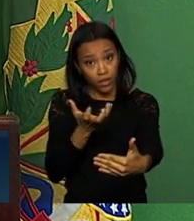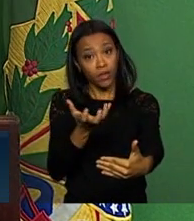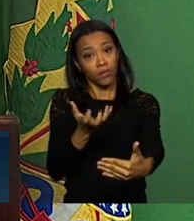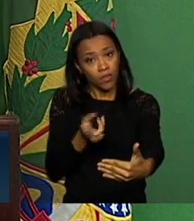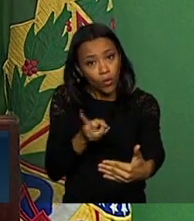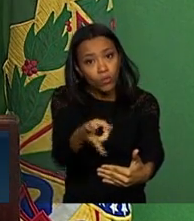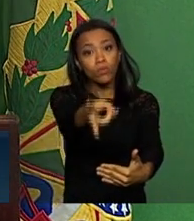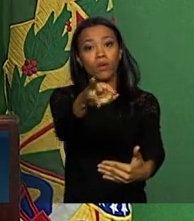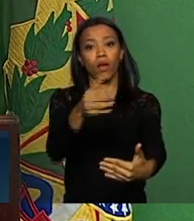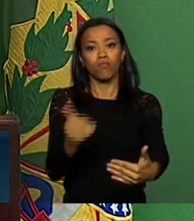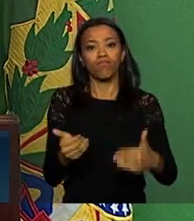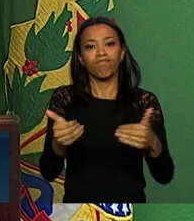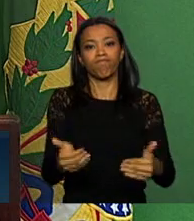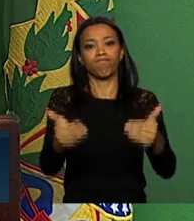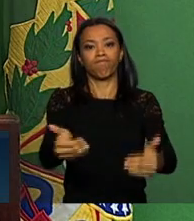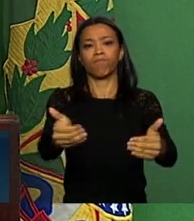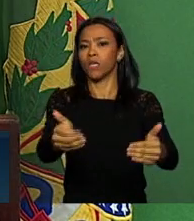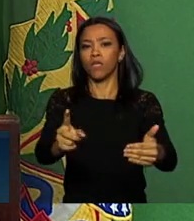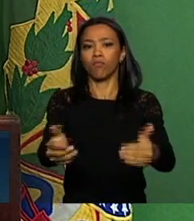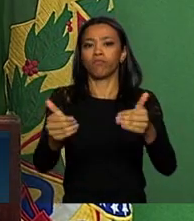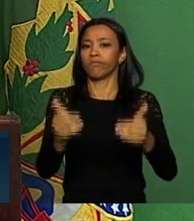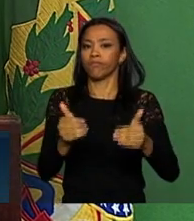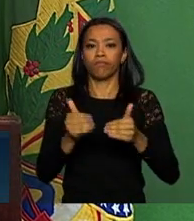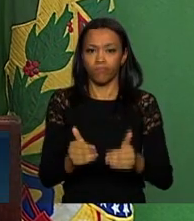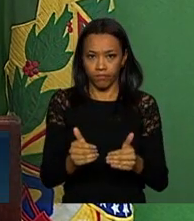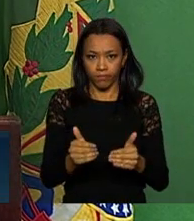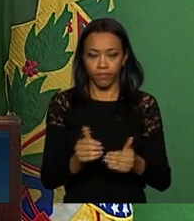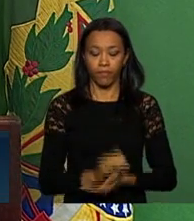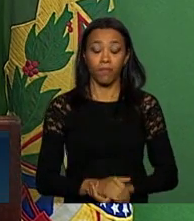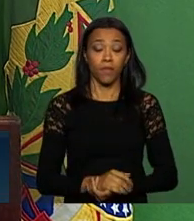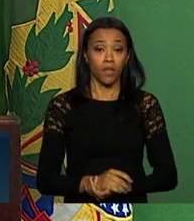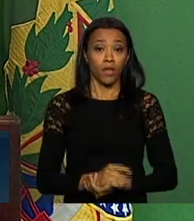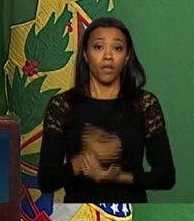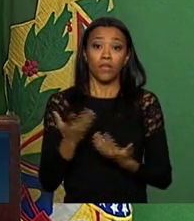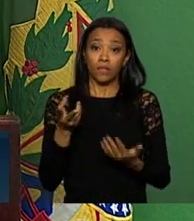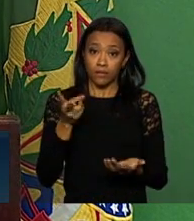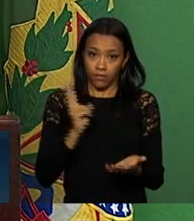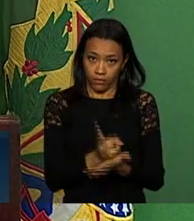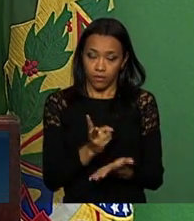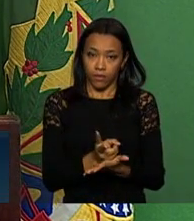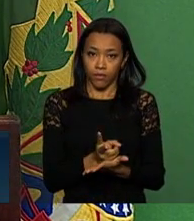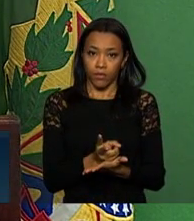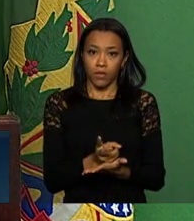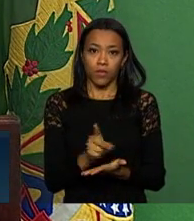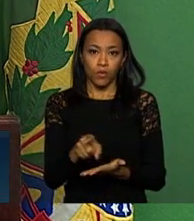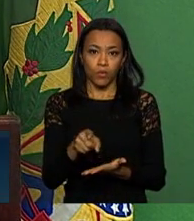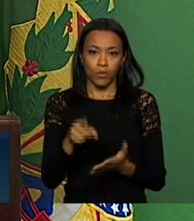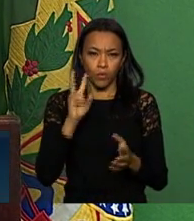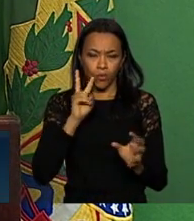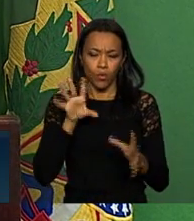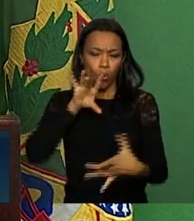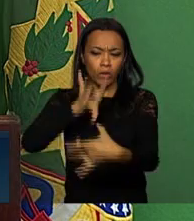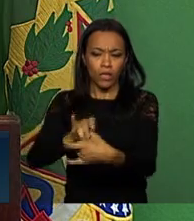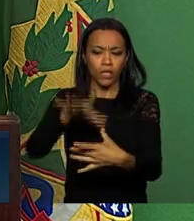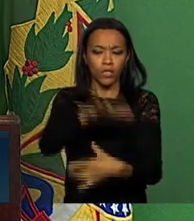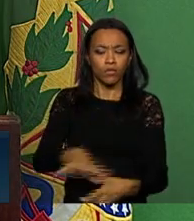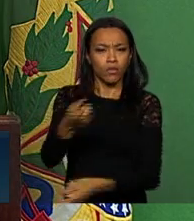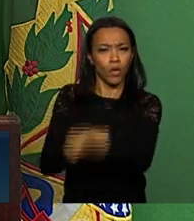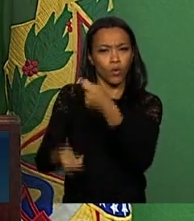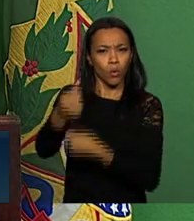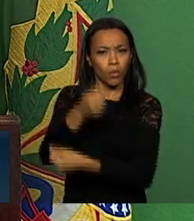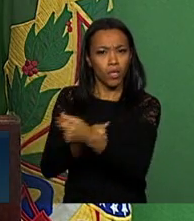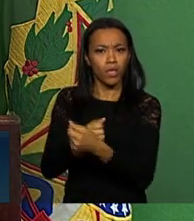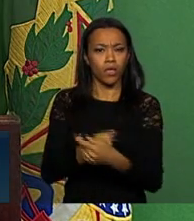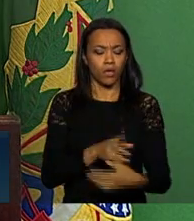de avanço E essas todas tanto do ponto de vista macroeconômico quanto do ponto de vista